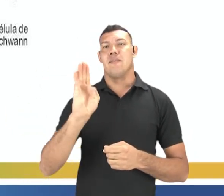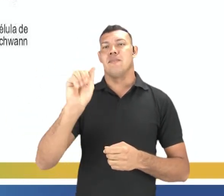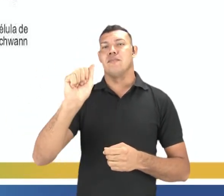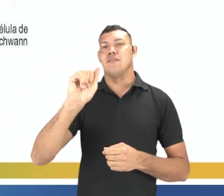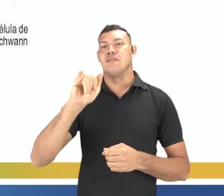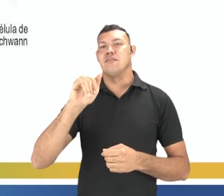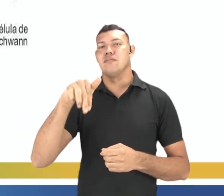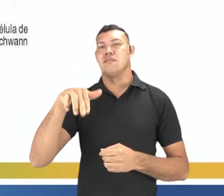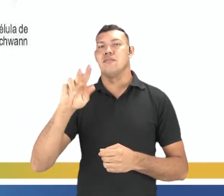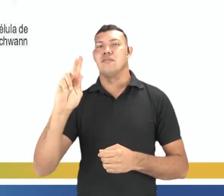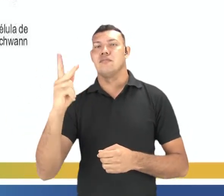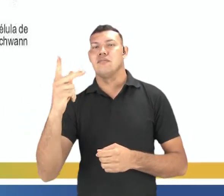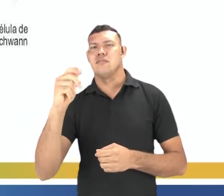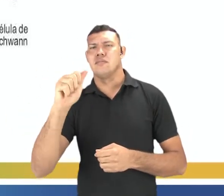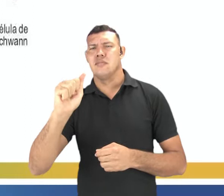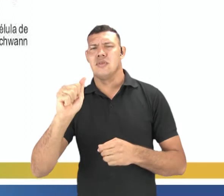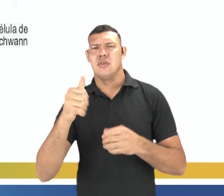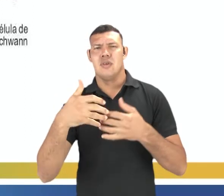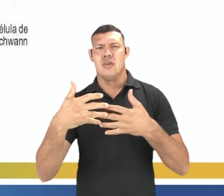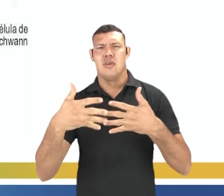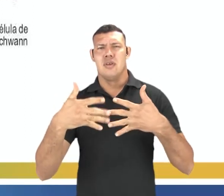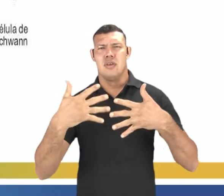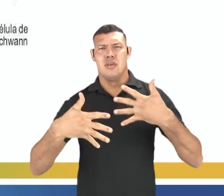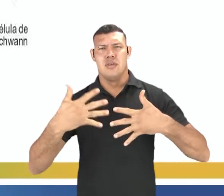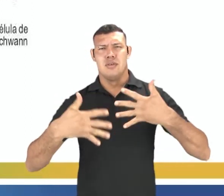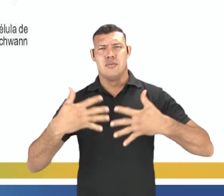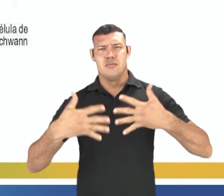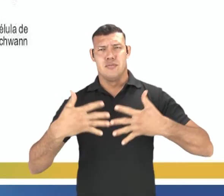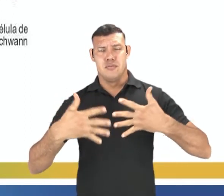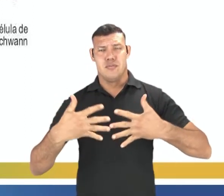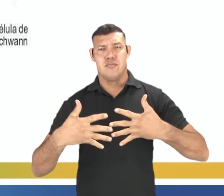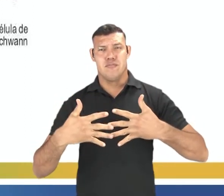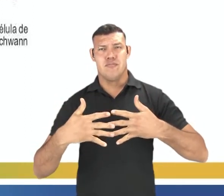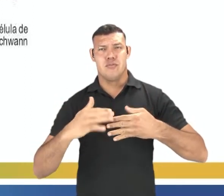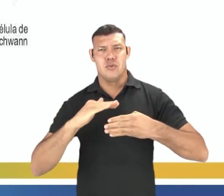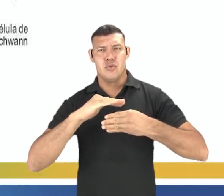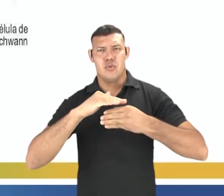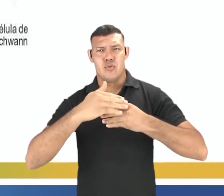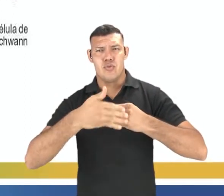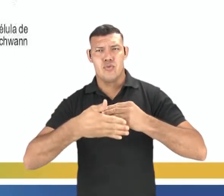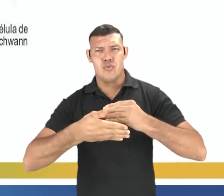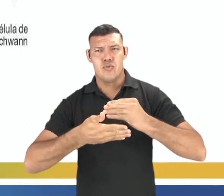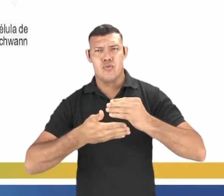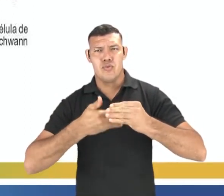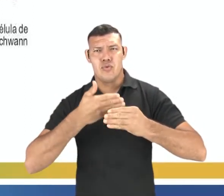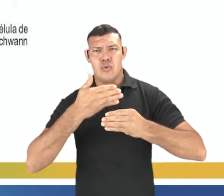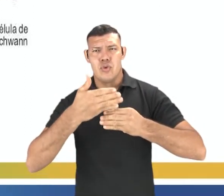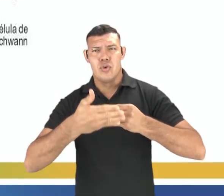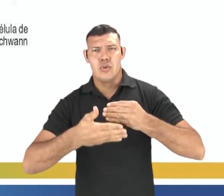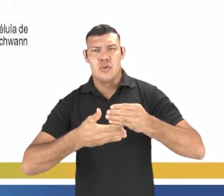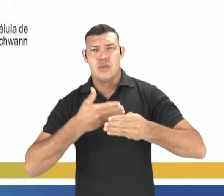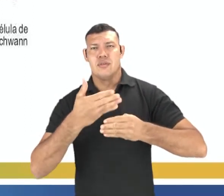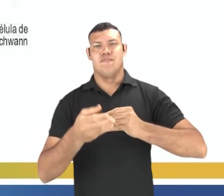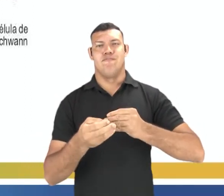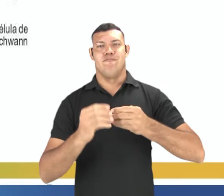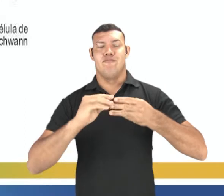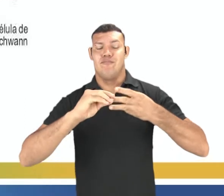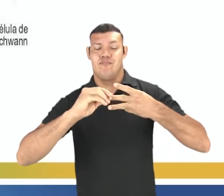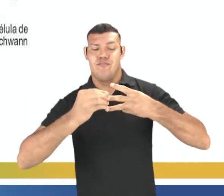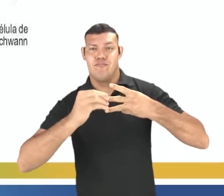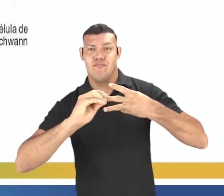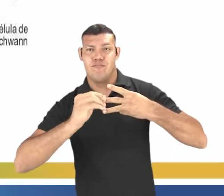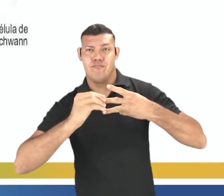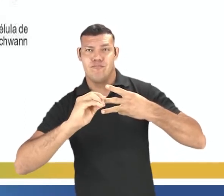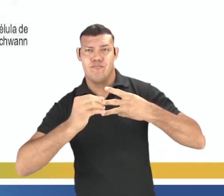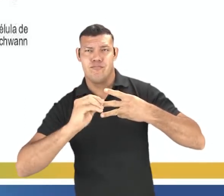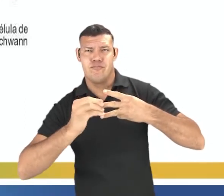É uma capa, é um tecido protetor que protege as células. Estas células